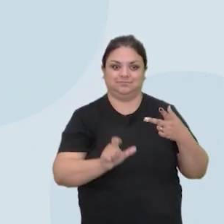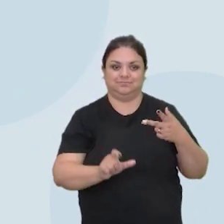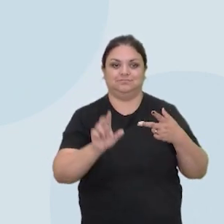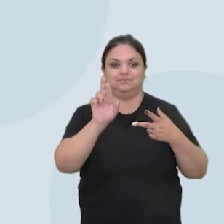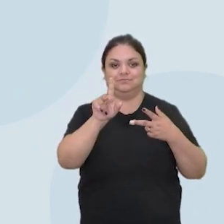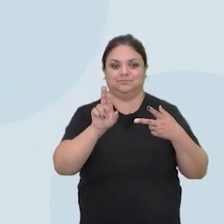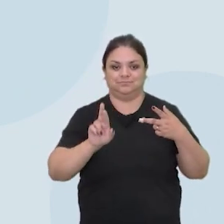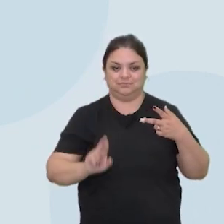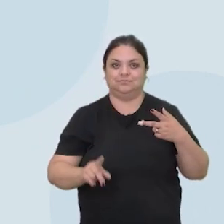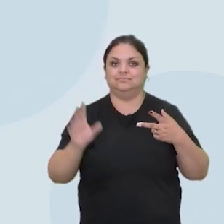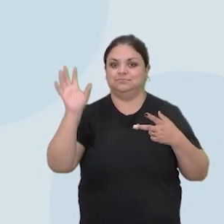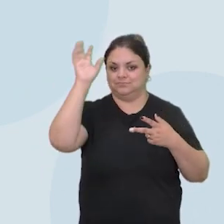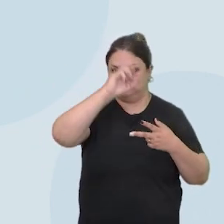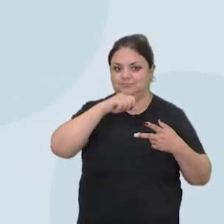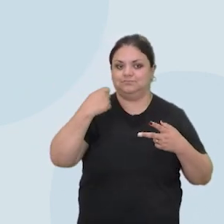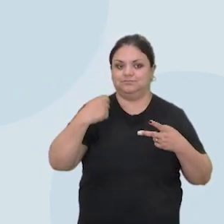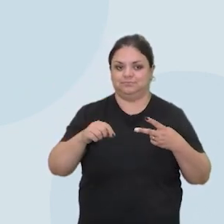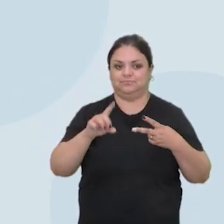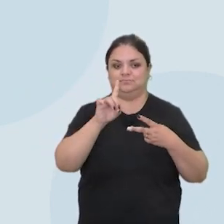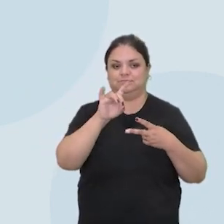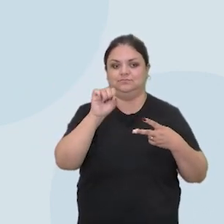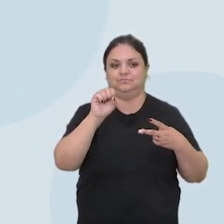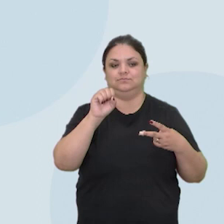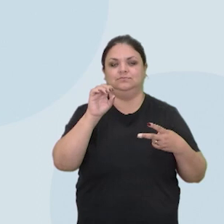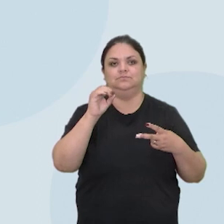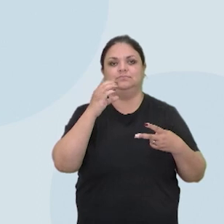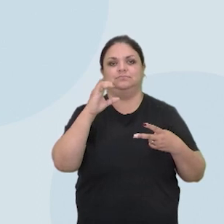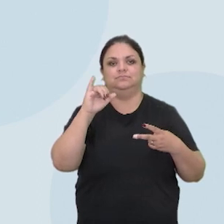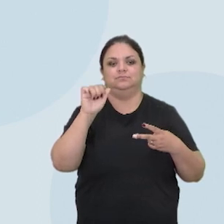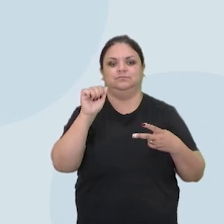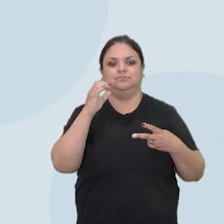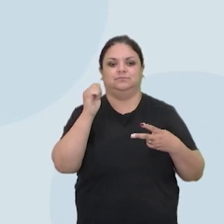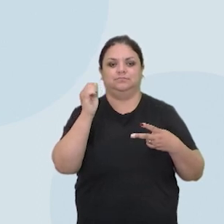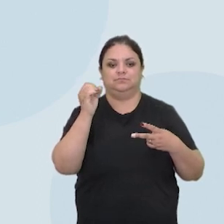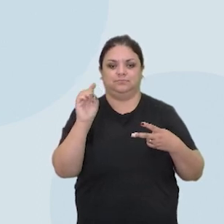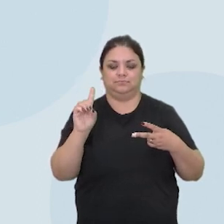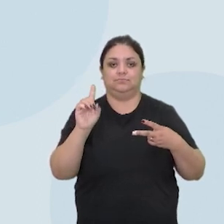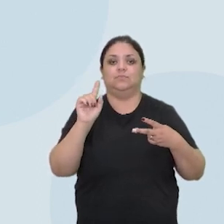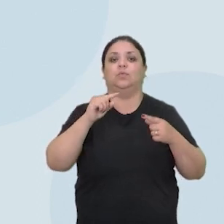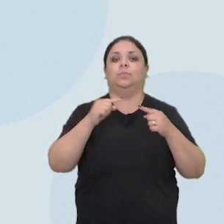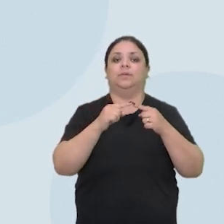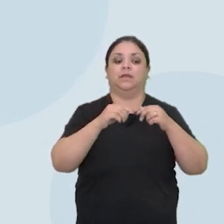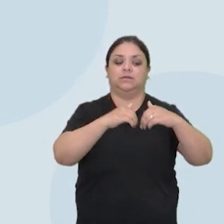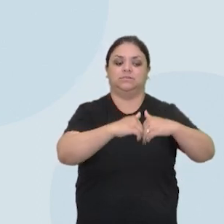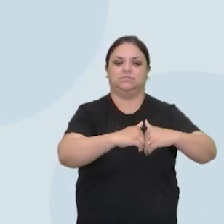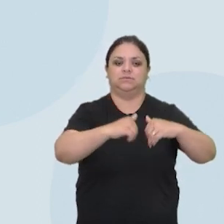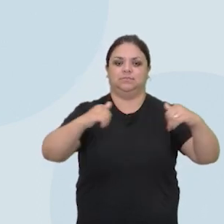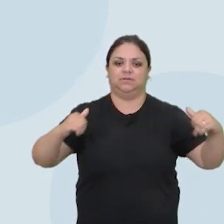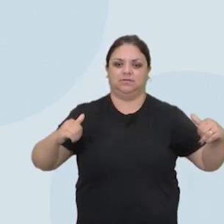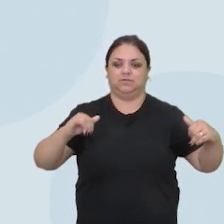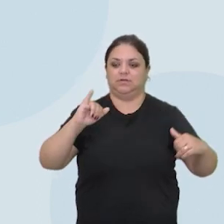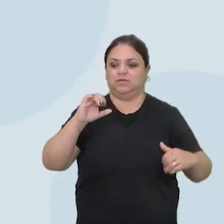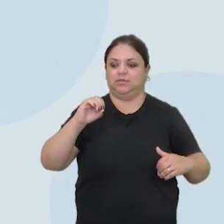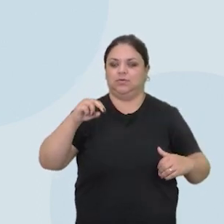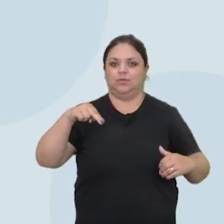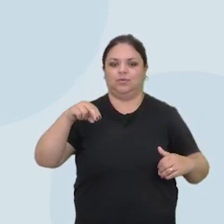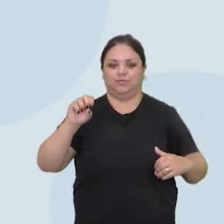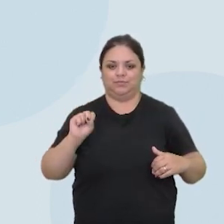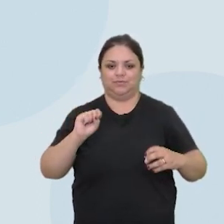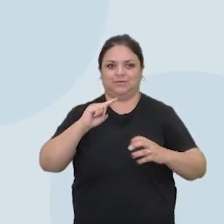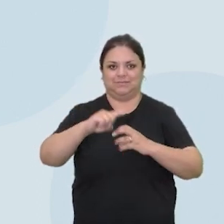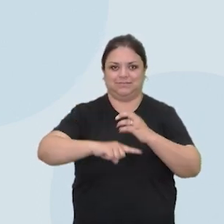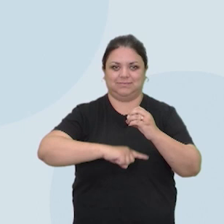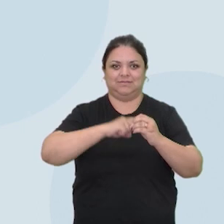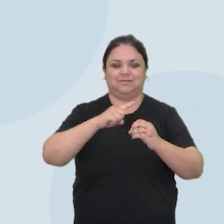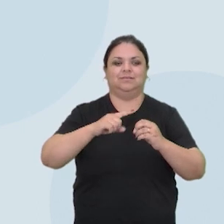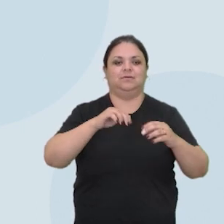a dissociação e a ionização. A dissociação é um processo de separação dos íons, ou seja, você já tem substâncias